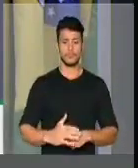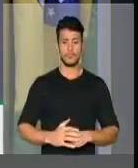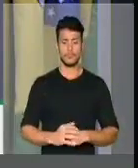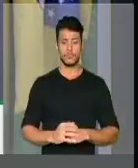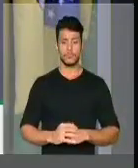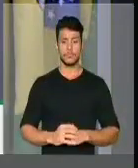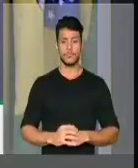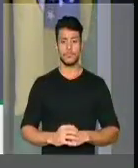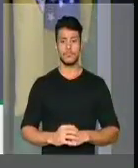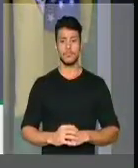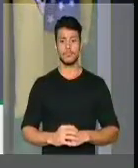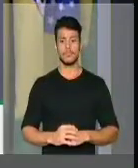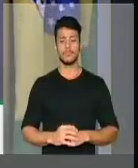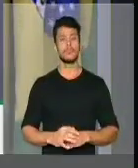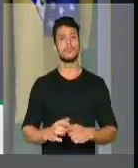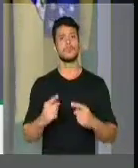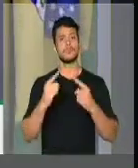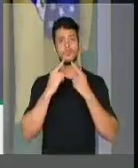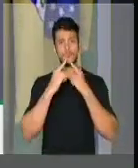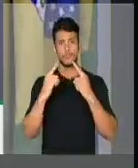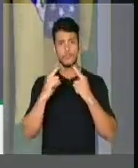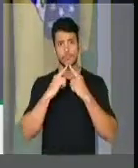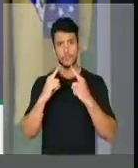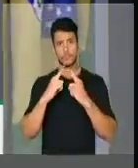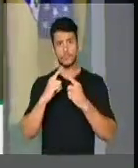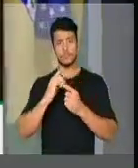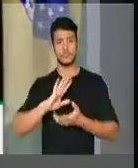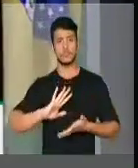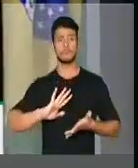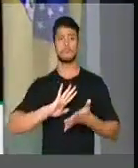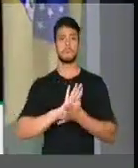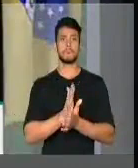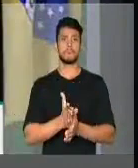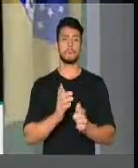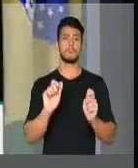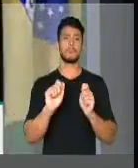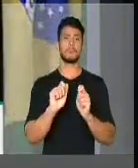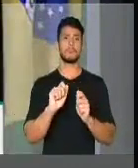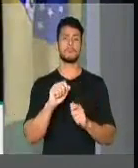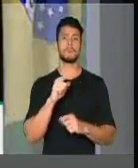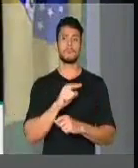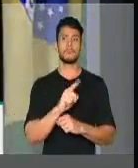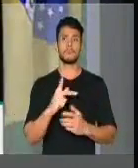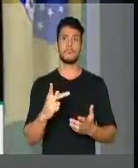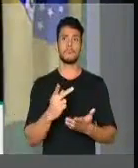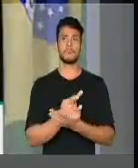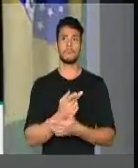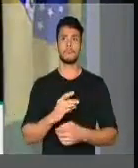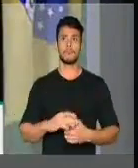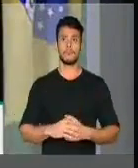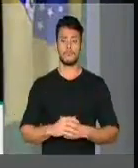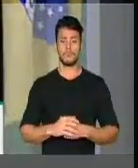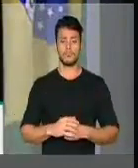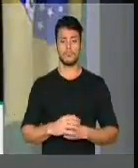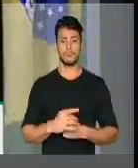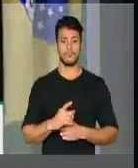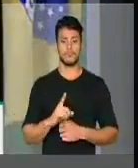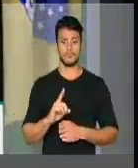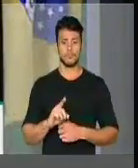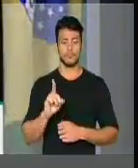quando ele protestando contra os abusos da Assembleia Legislativa do Estado então. Sua pressão com a militar do